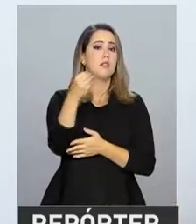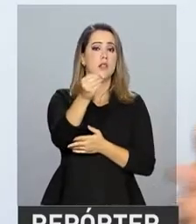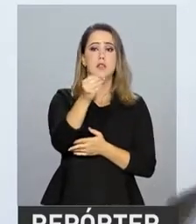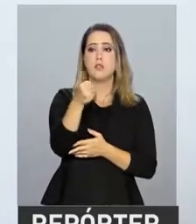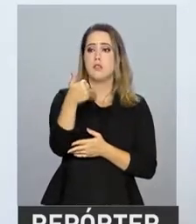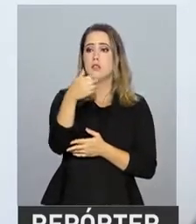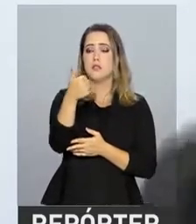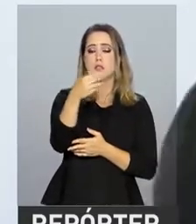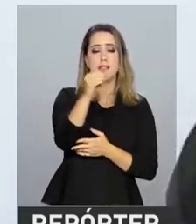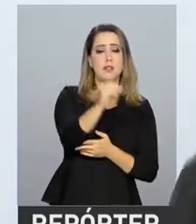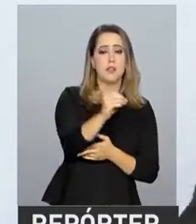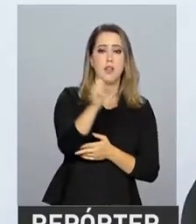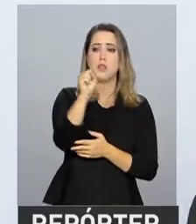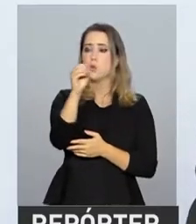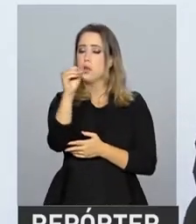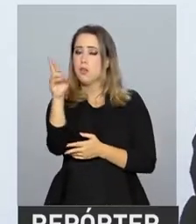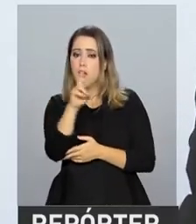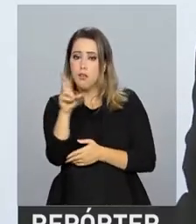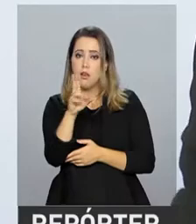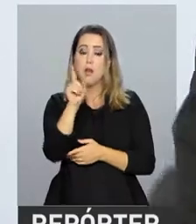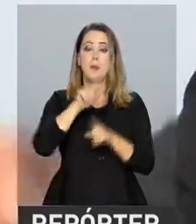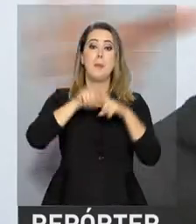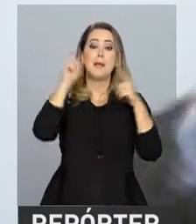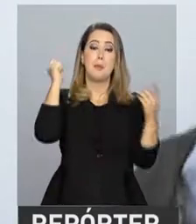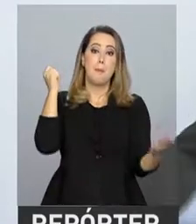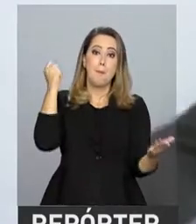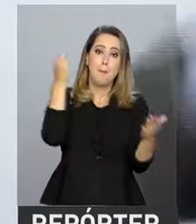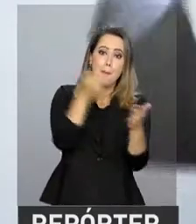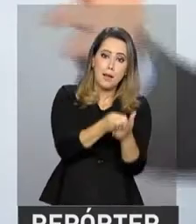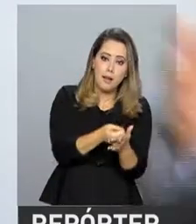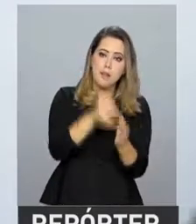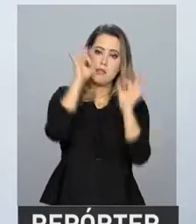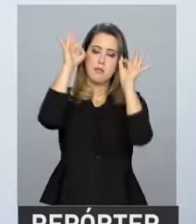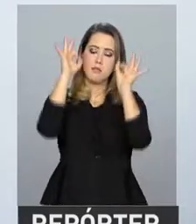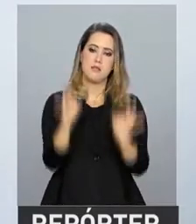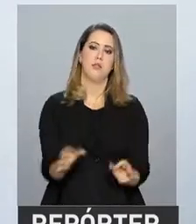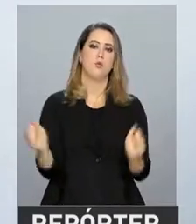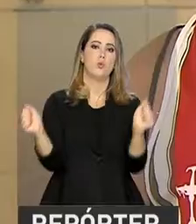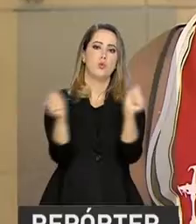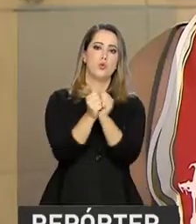80, R$ 200, mas vamos pagar a gente juntar esse dinheiro e